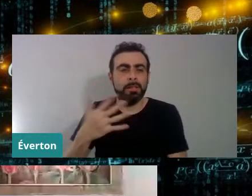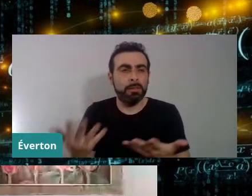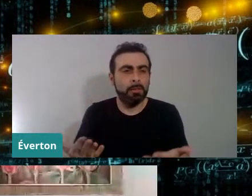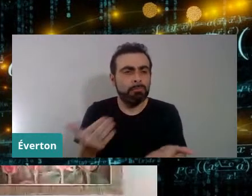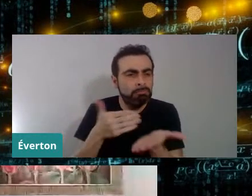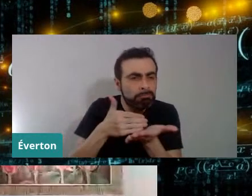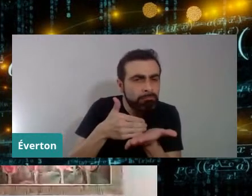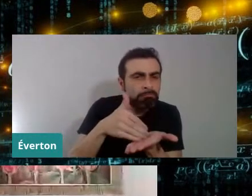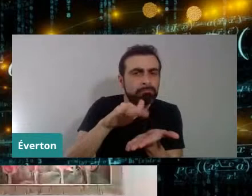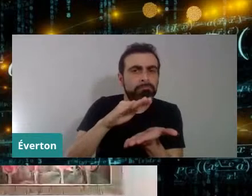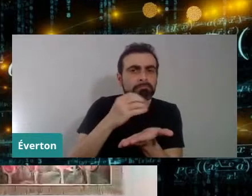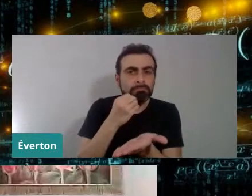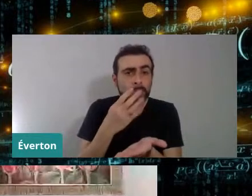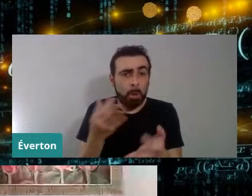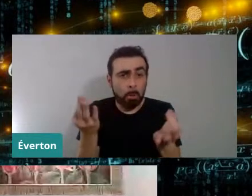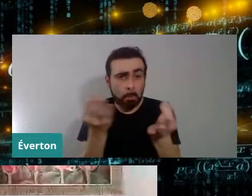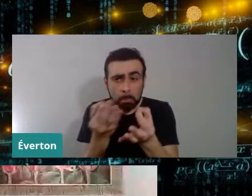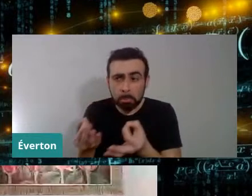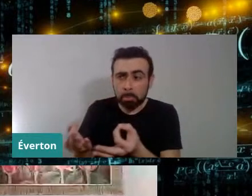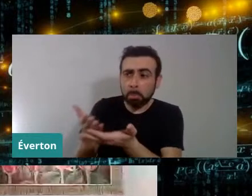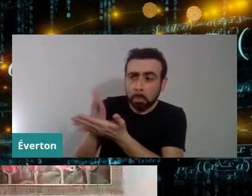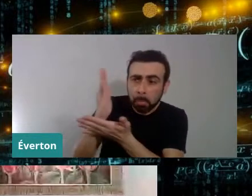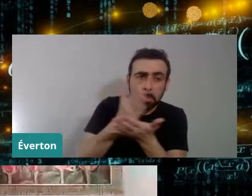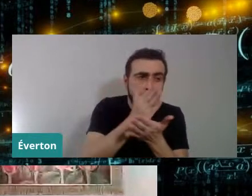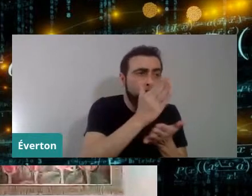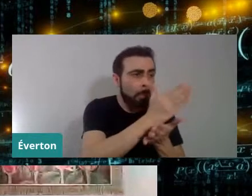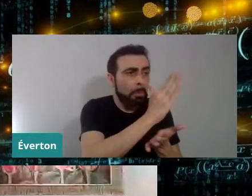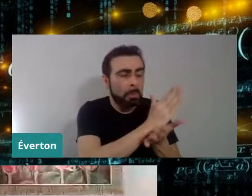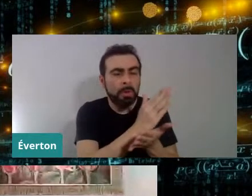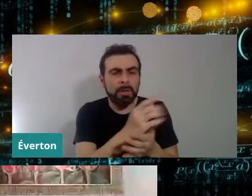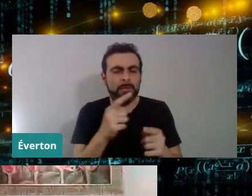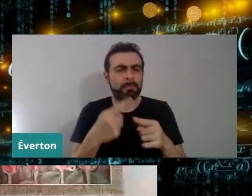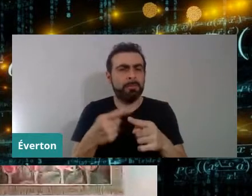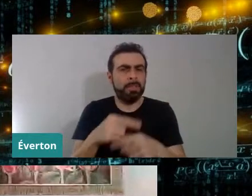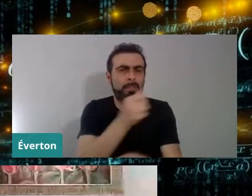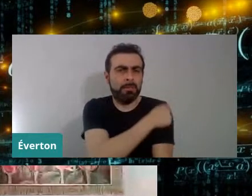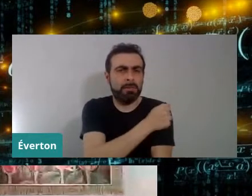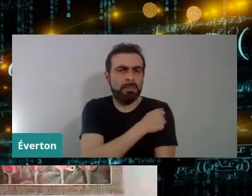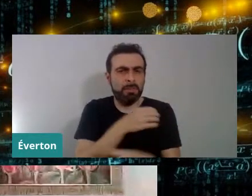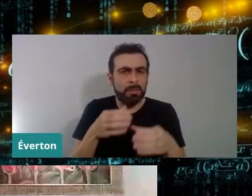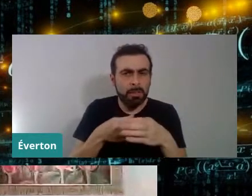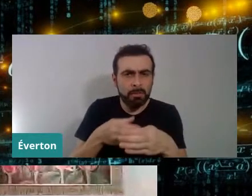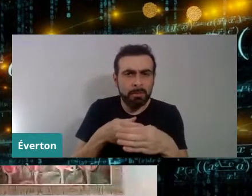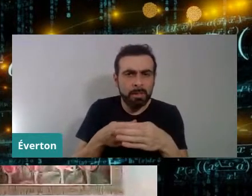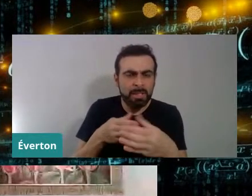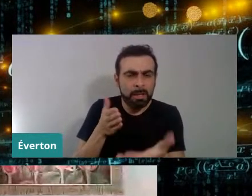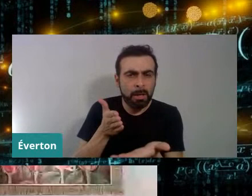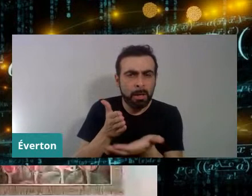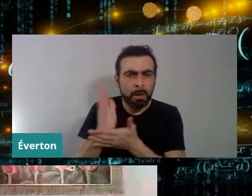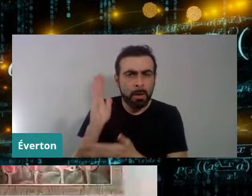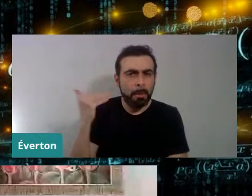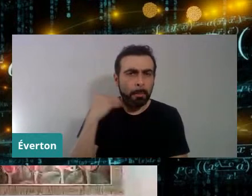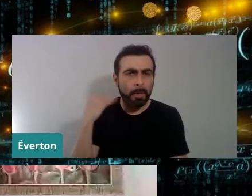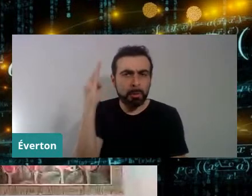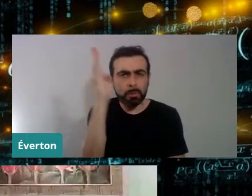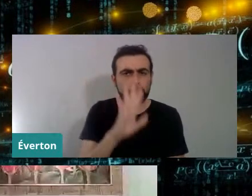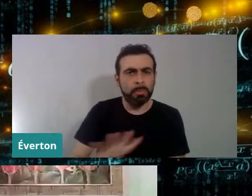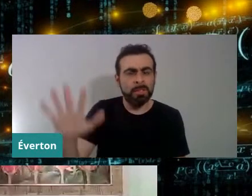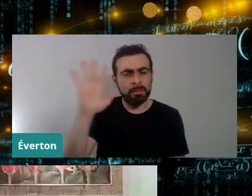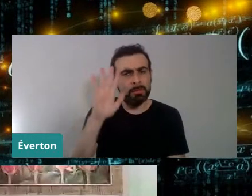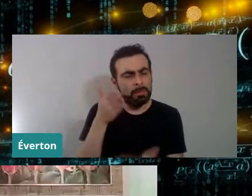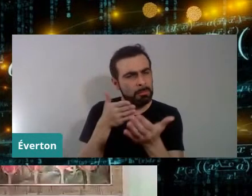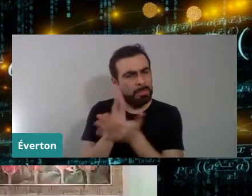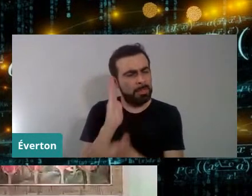sucesso, porque muitos desses alunos nossos, eles faziam concurso para o Banco do Brasil e passava fácil lá. E o Banco